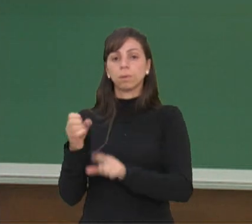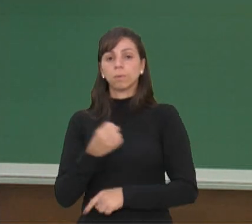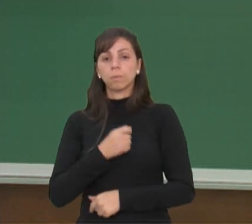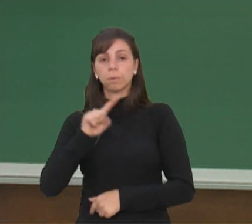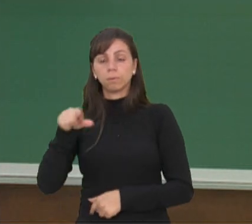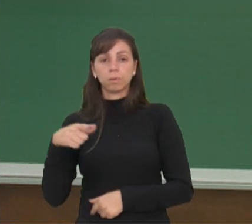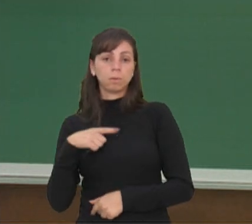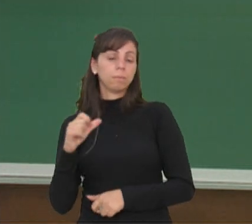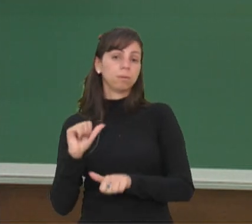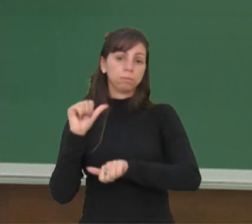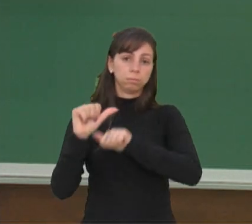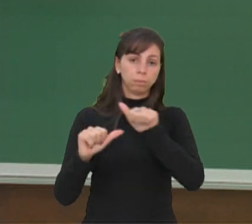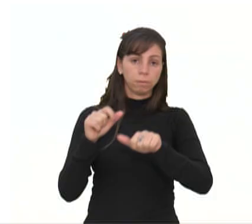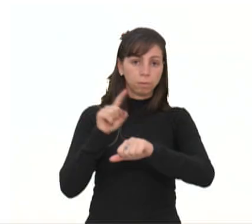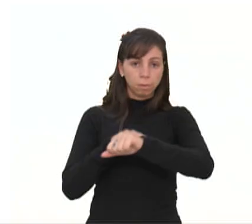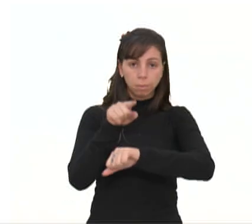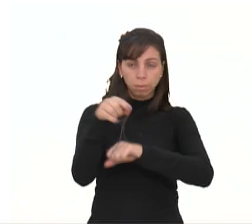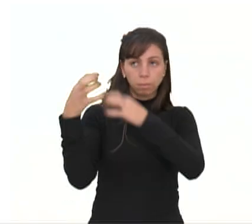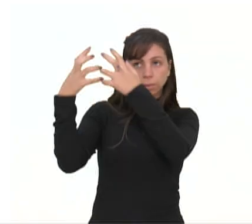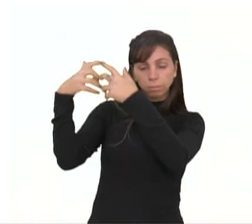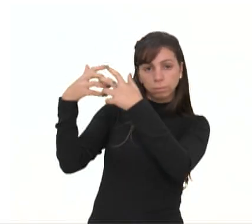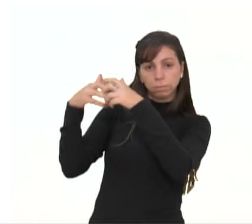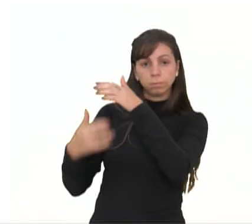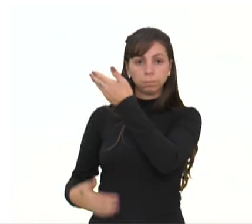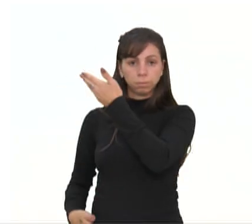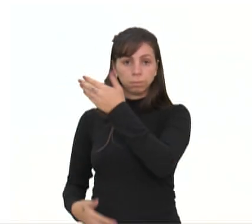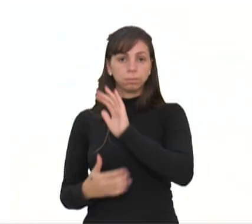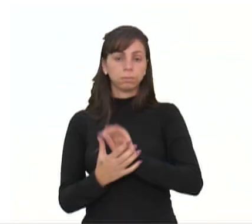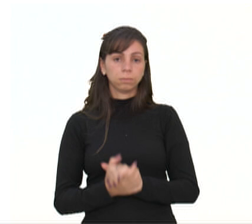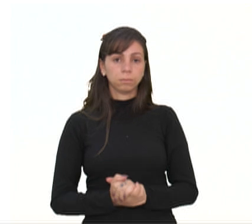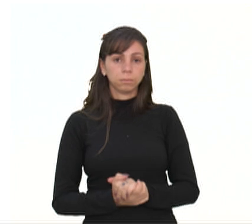tudo para fração. Vou te dar um tempinho para pensar nesse exercício.